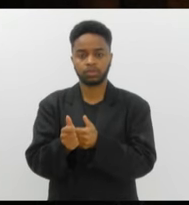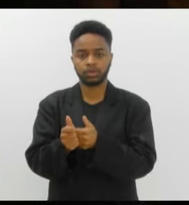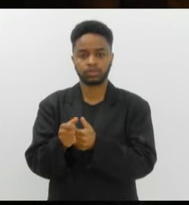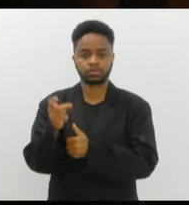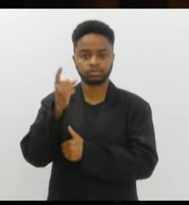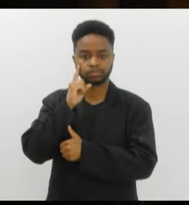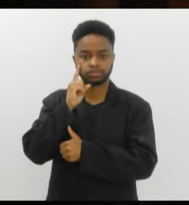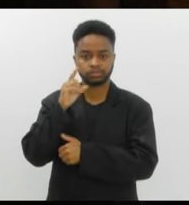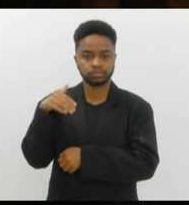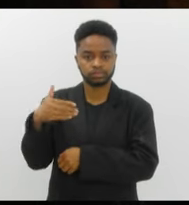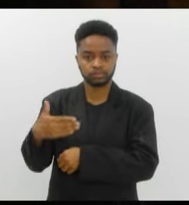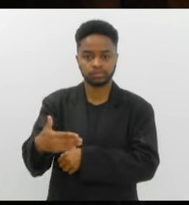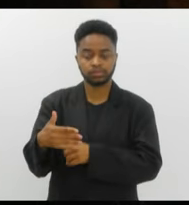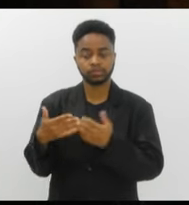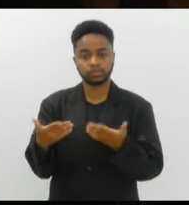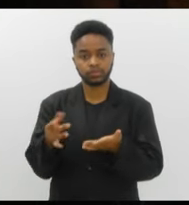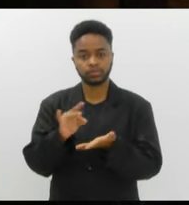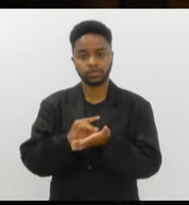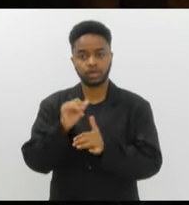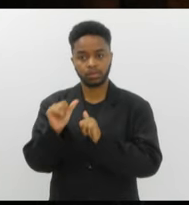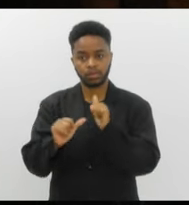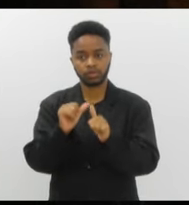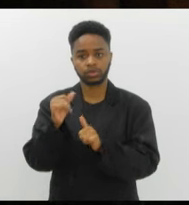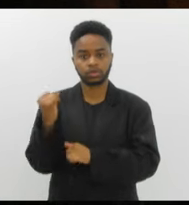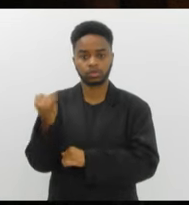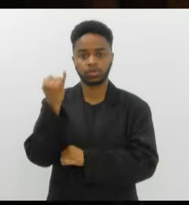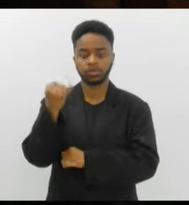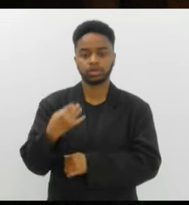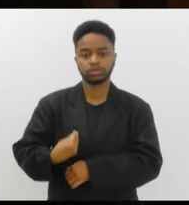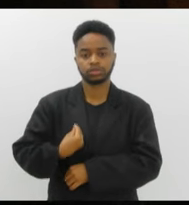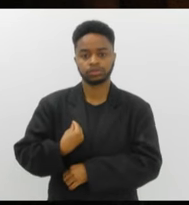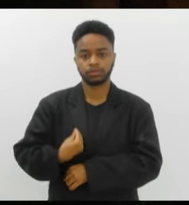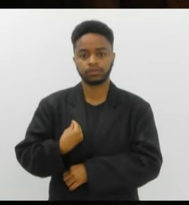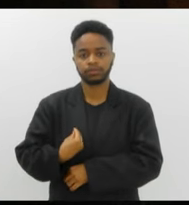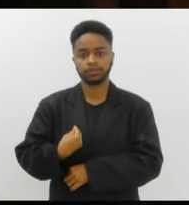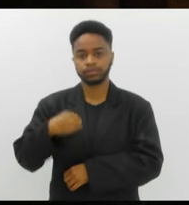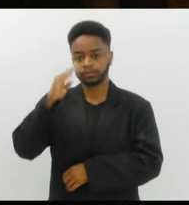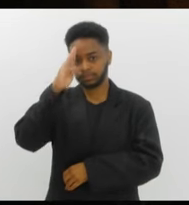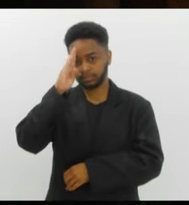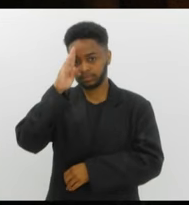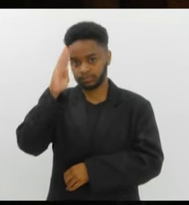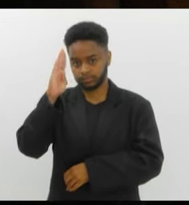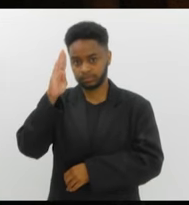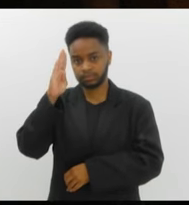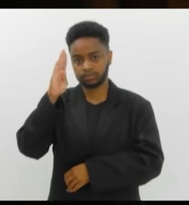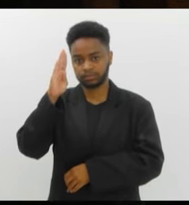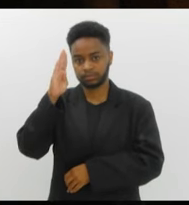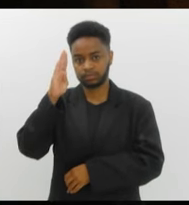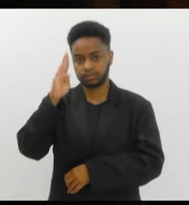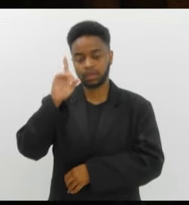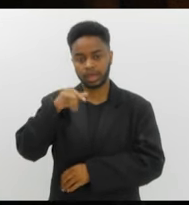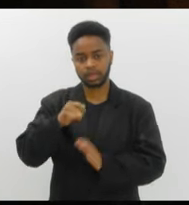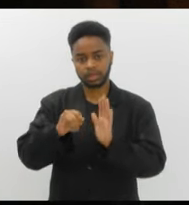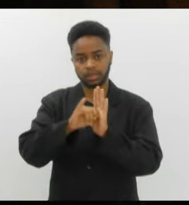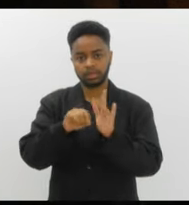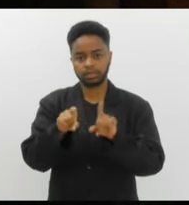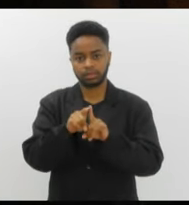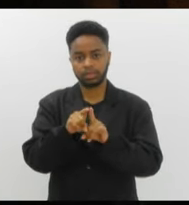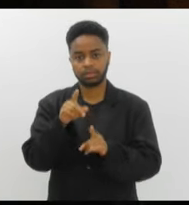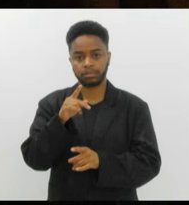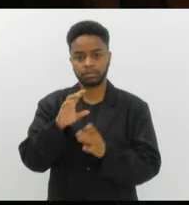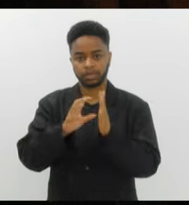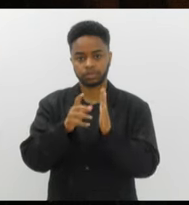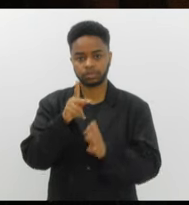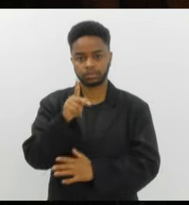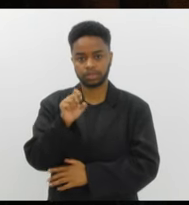dia. E isso foi uma mudança muito impactante na vida, especialmente, que, aliás, é a identidade também do PSD aqui nessa